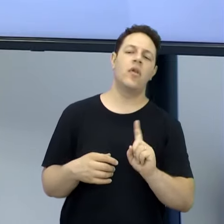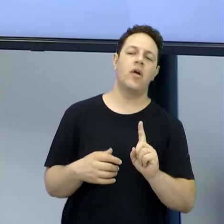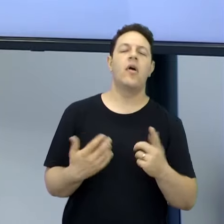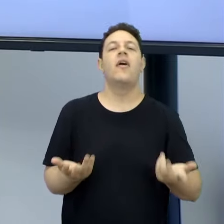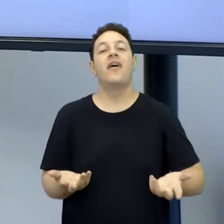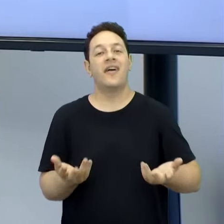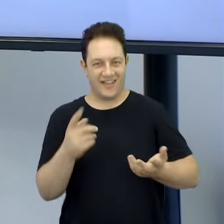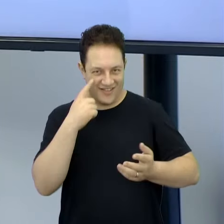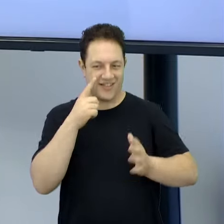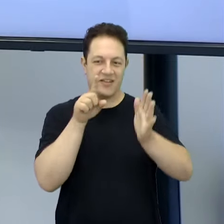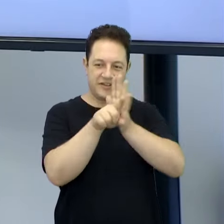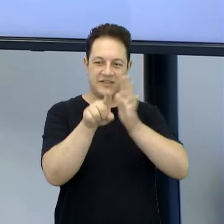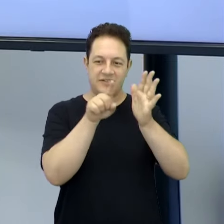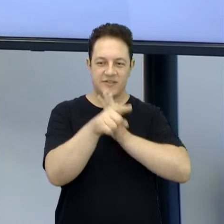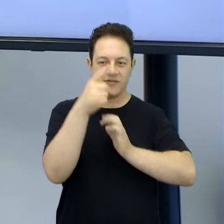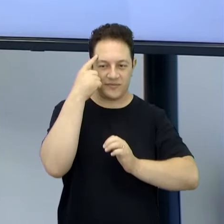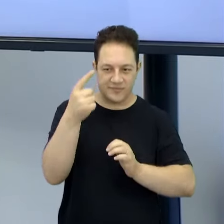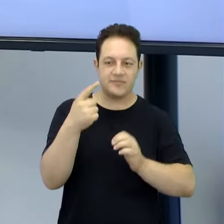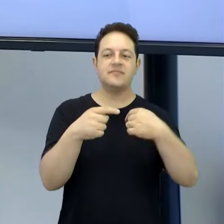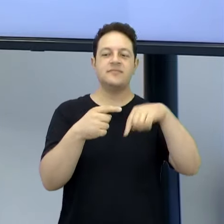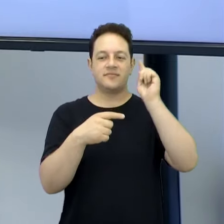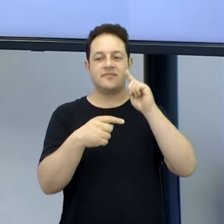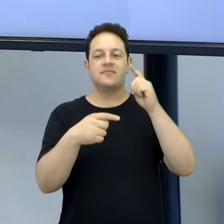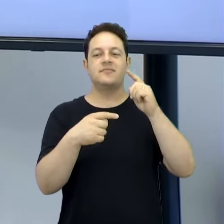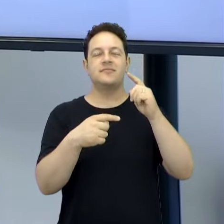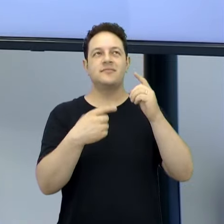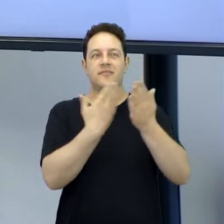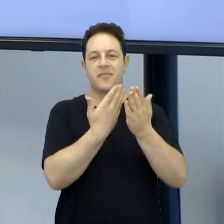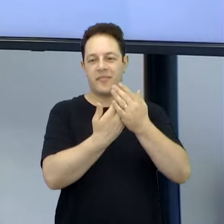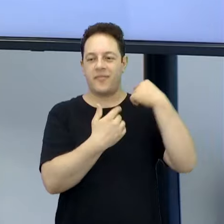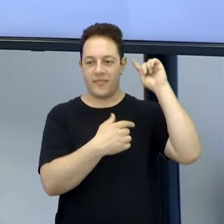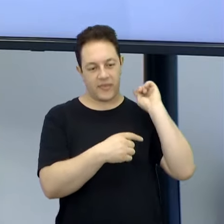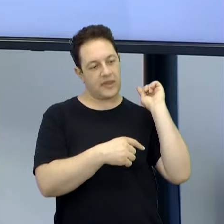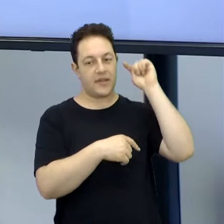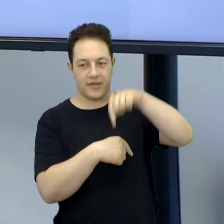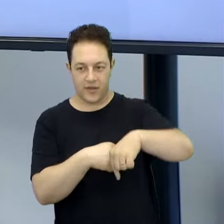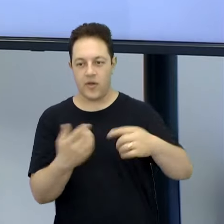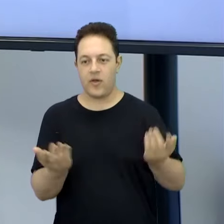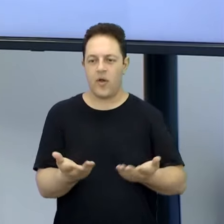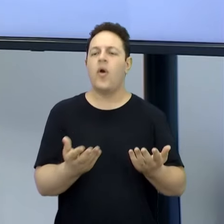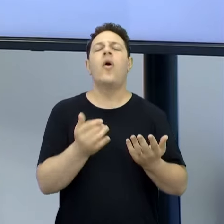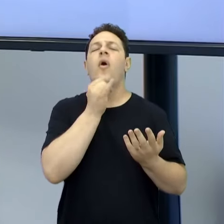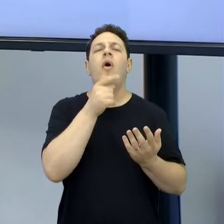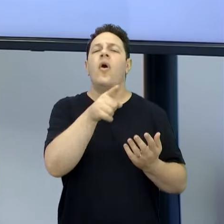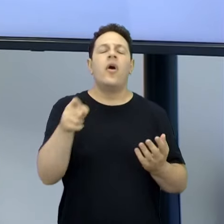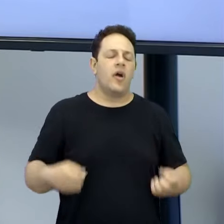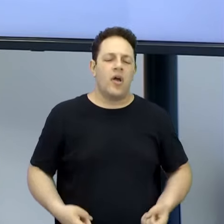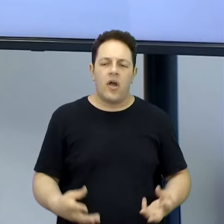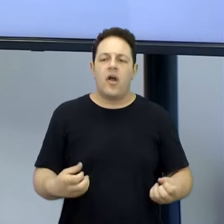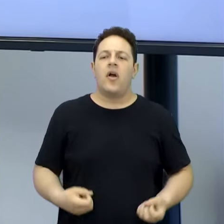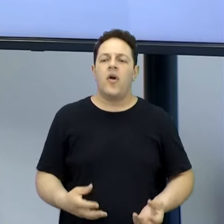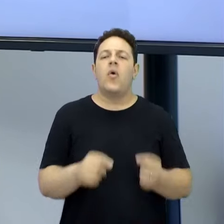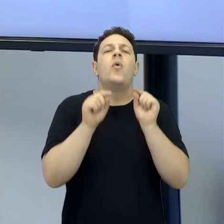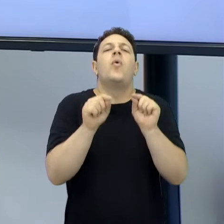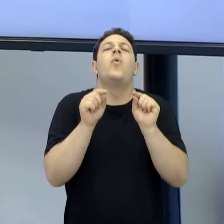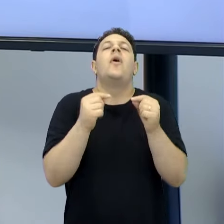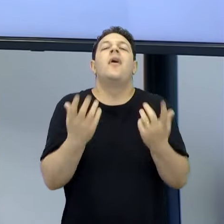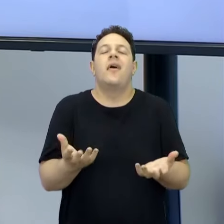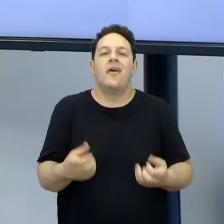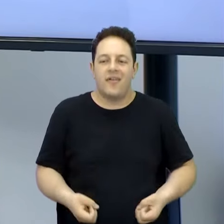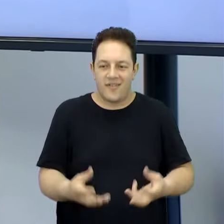as perguntas que eu pedi para vocês fazerem, né, da aula passada para hoje, quanto que a gente gastou, com o que a